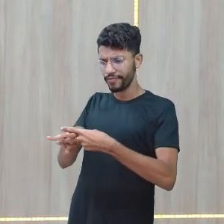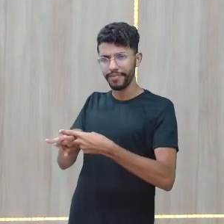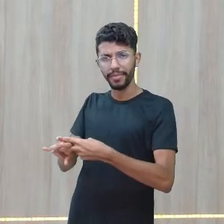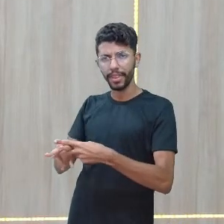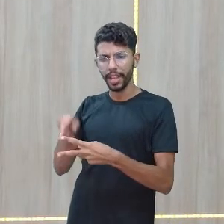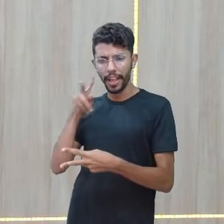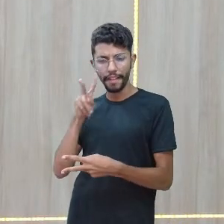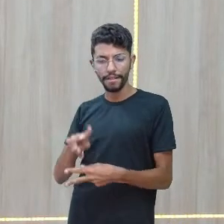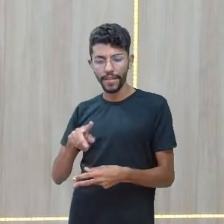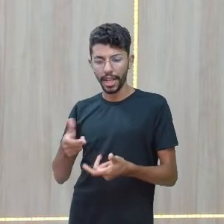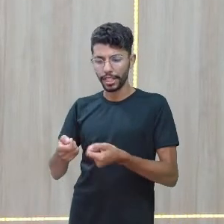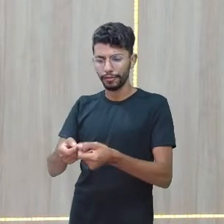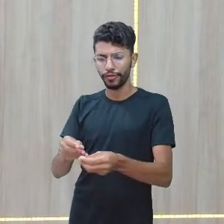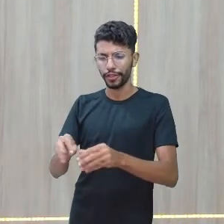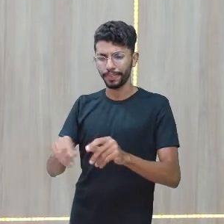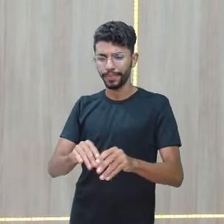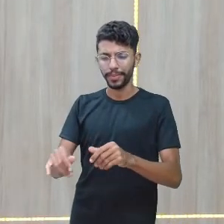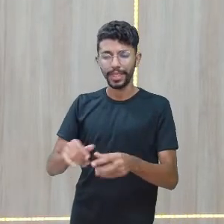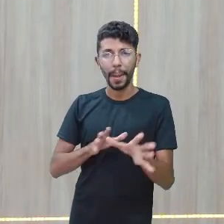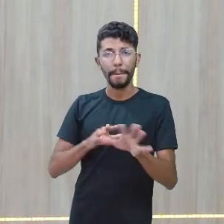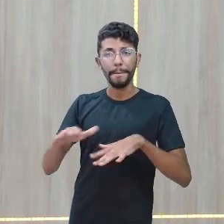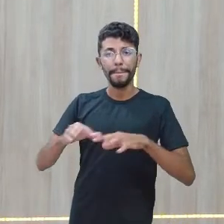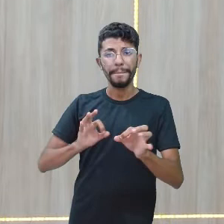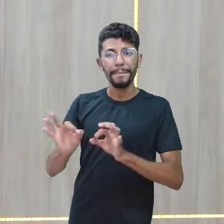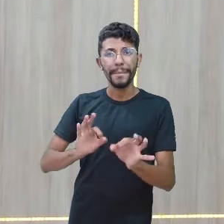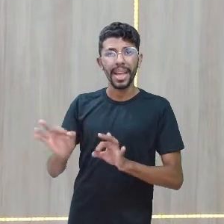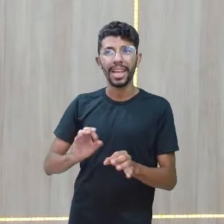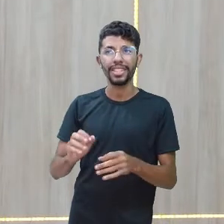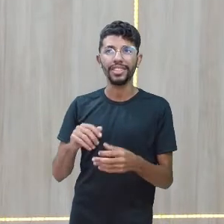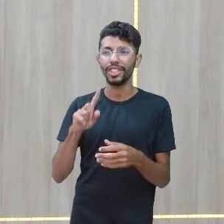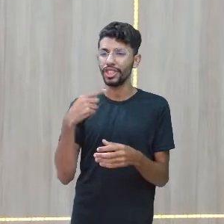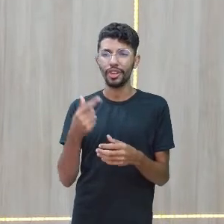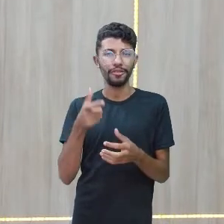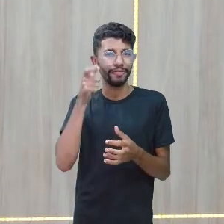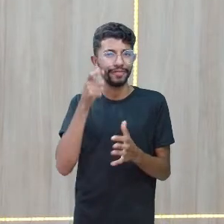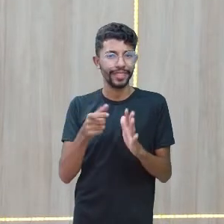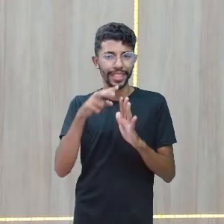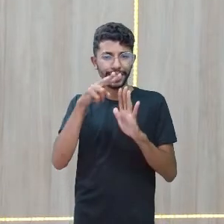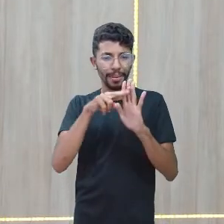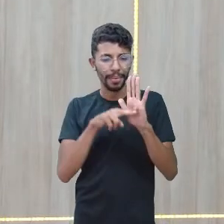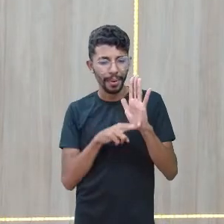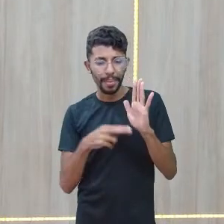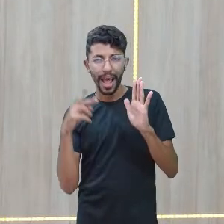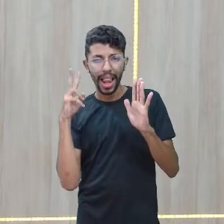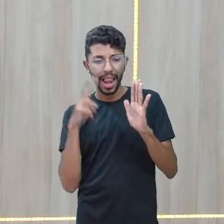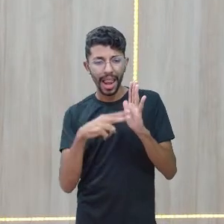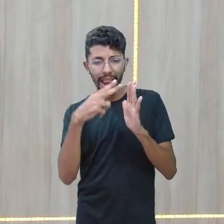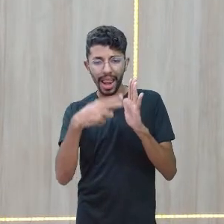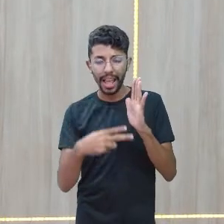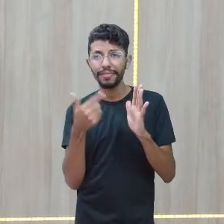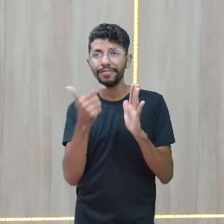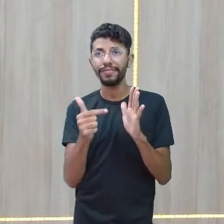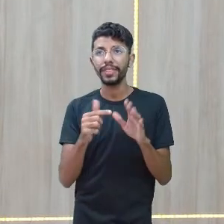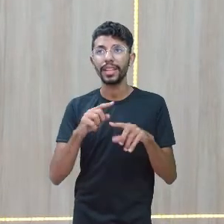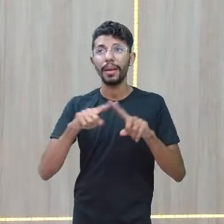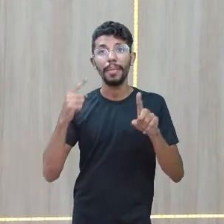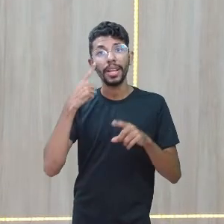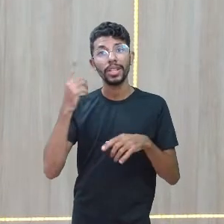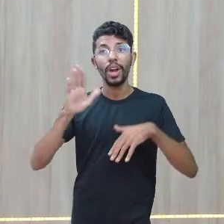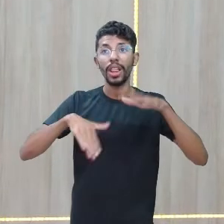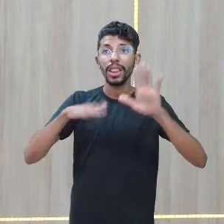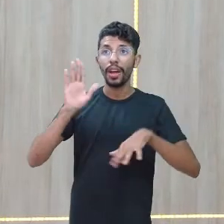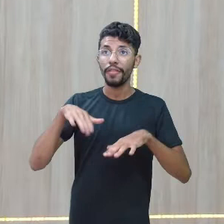mexendo para ver como é que funciona. Ou seja, a gente não está muito interessado em ler manual. Mas se você parar para pensar, talvez isso aconteça porque muitos